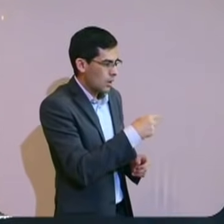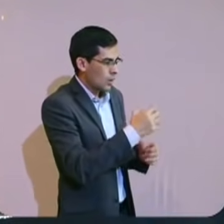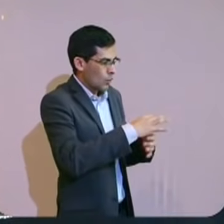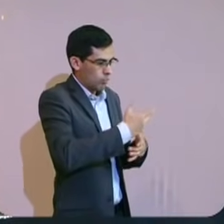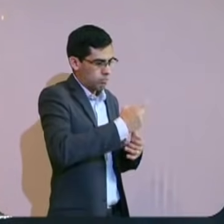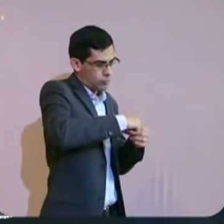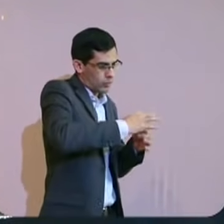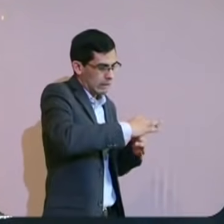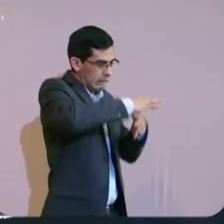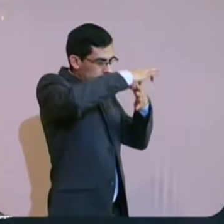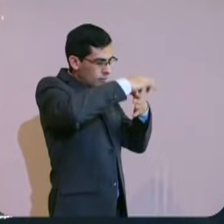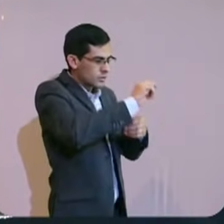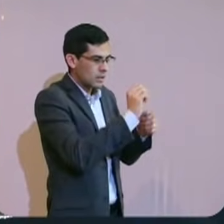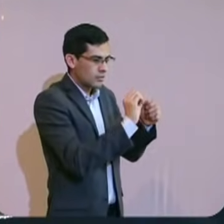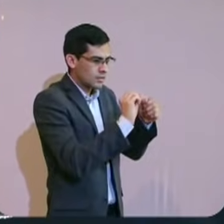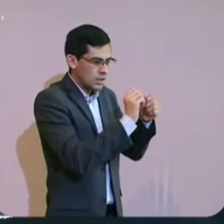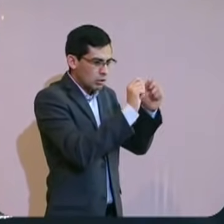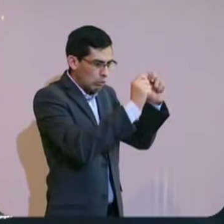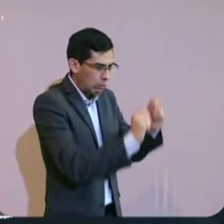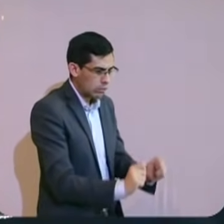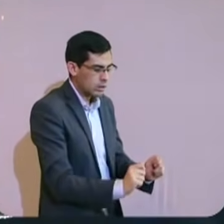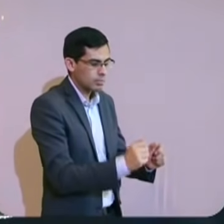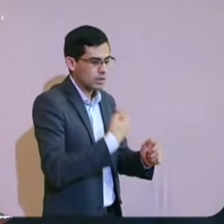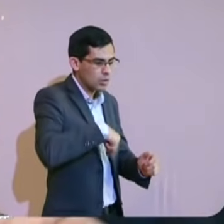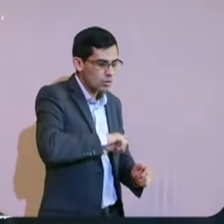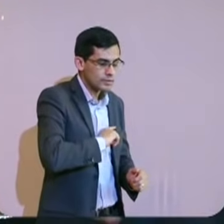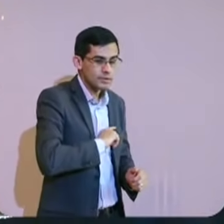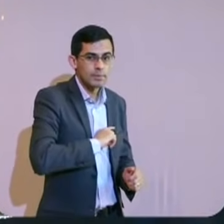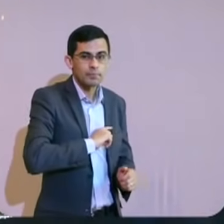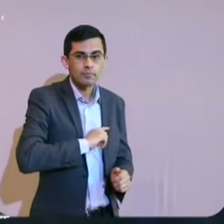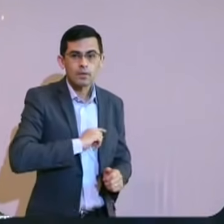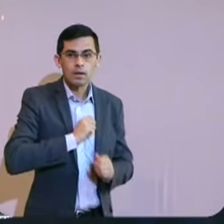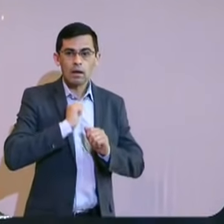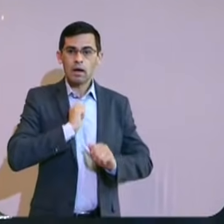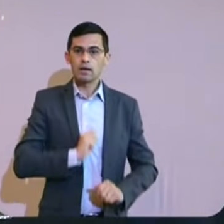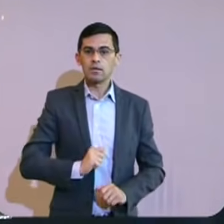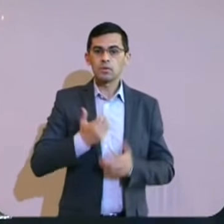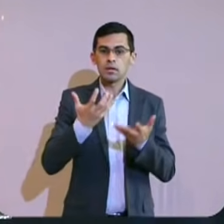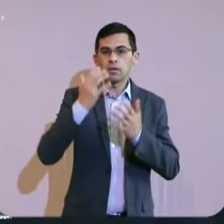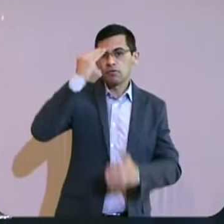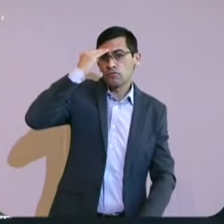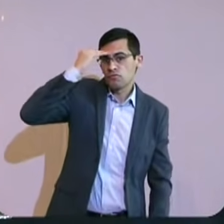próximo líder, mas você tem que fazer um Deus para a gente. Ele queria ser popular.